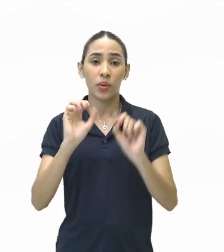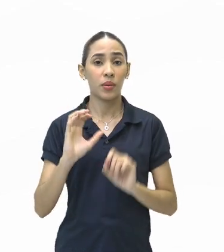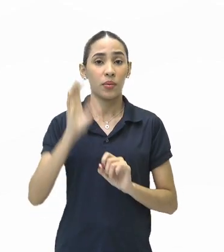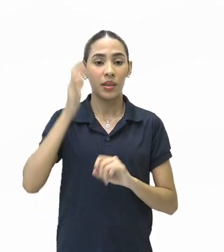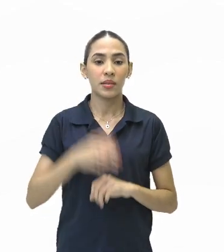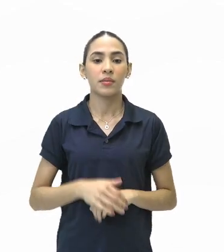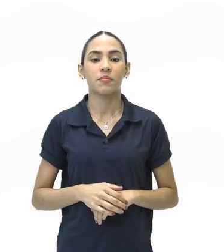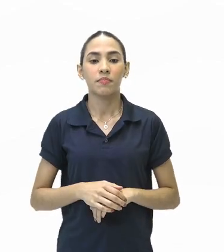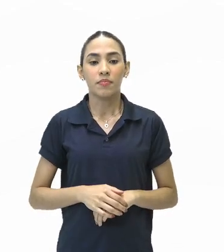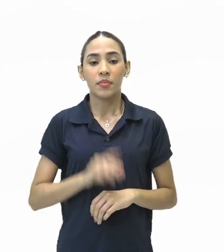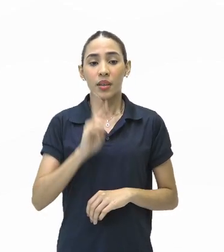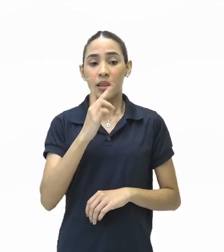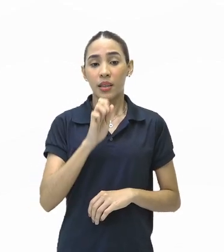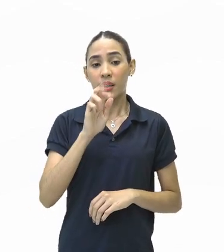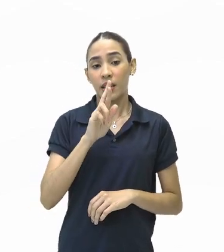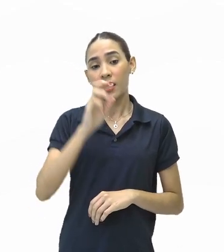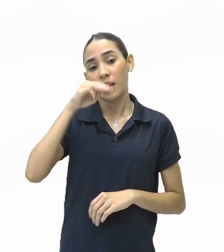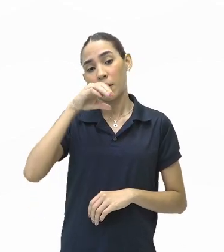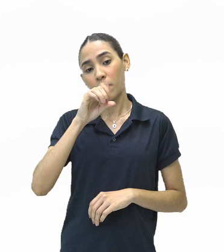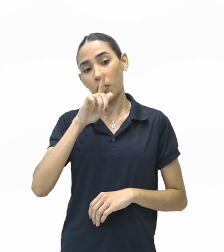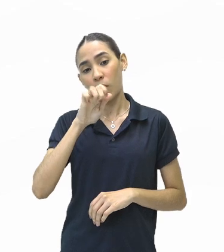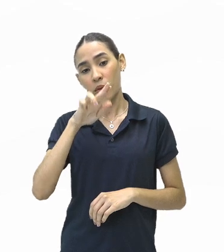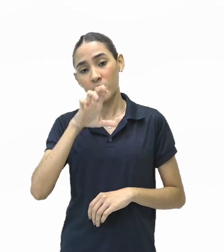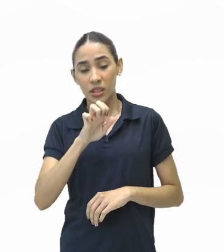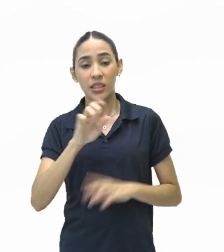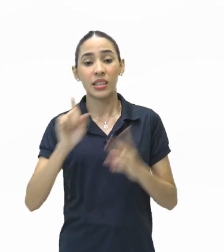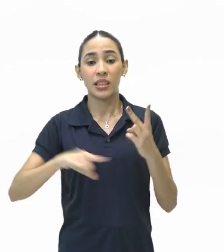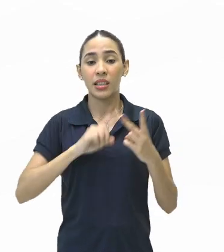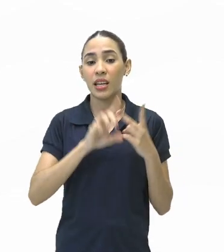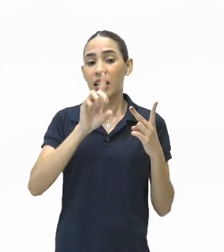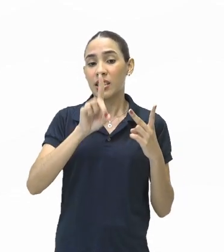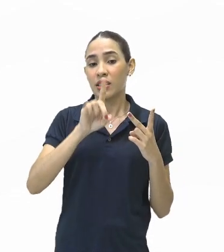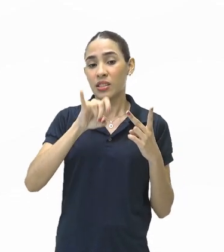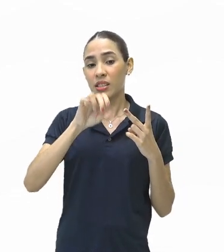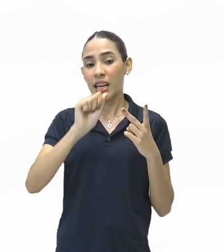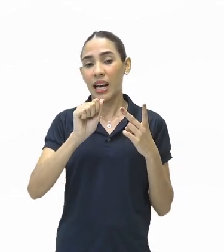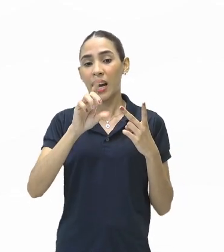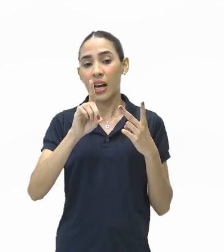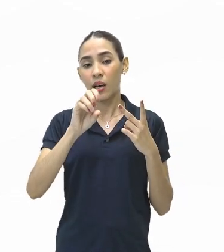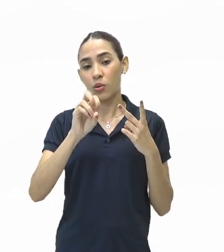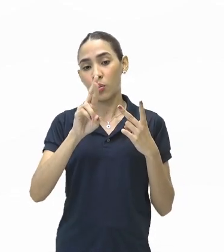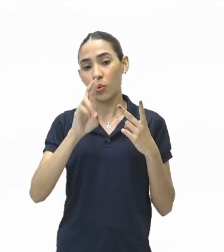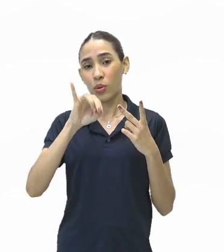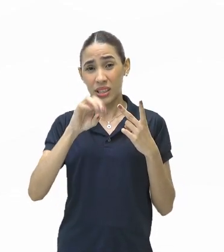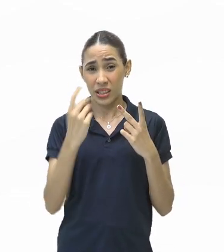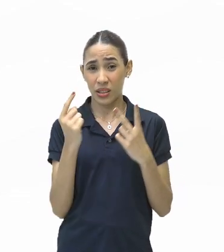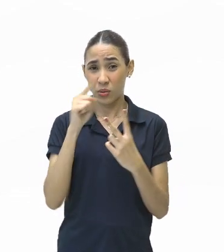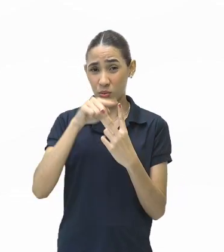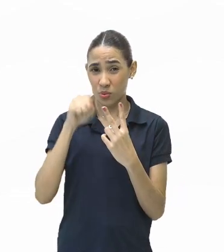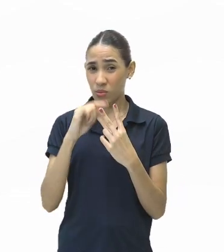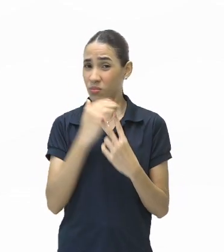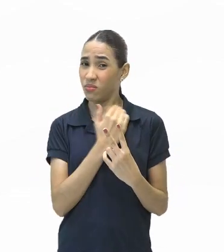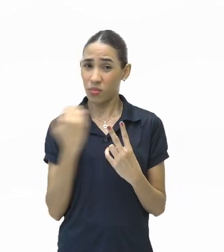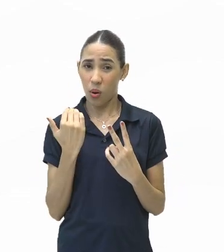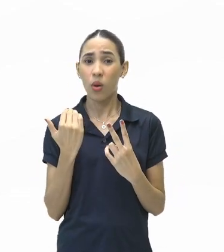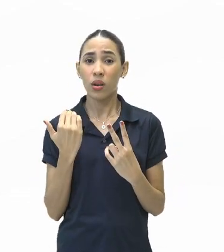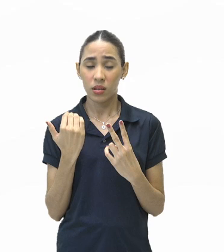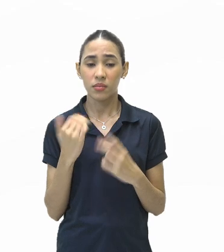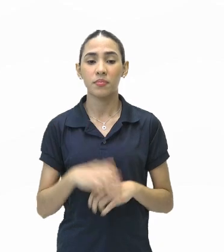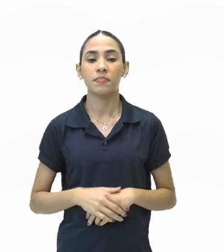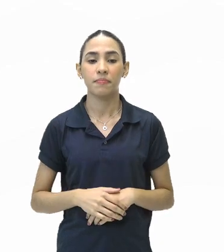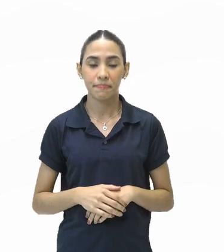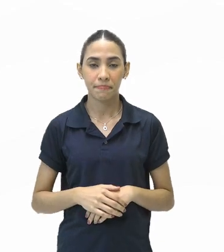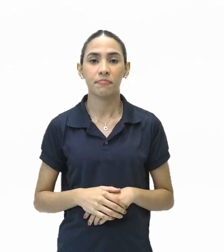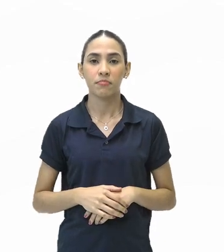acontece? Hermógenes e Diamorim morrem. Ou seja, Hermógenes, que é do grupo